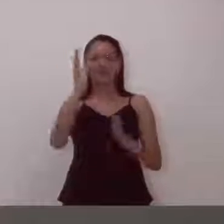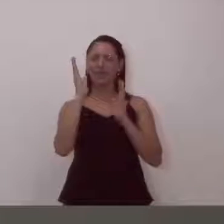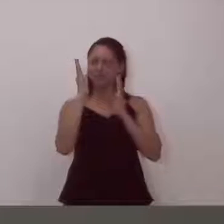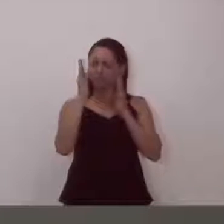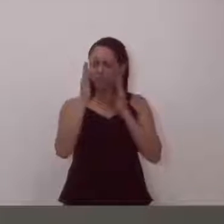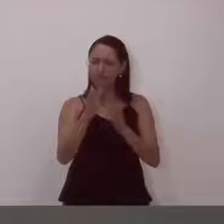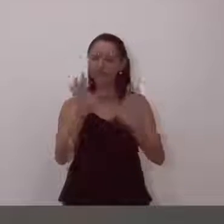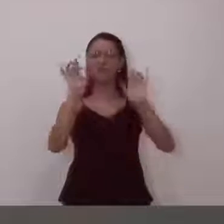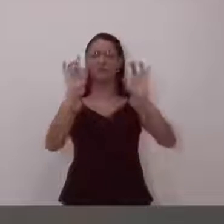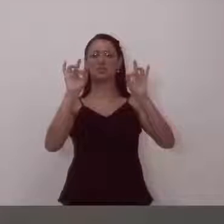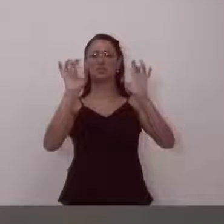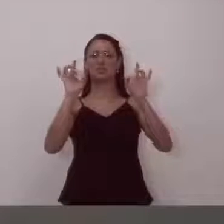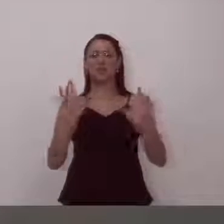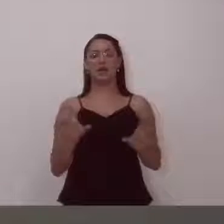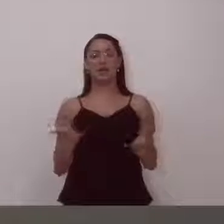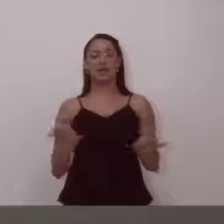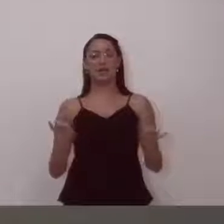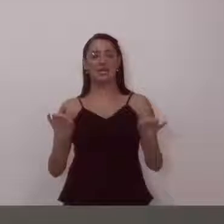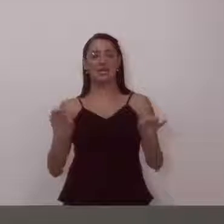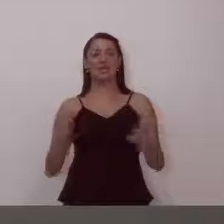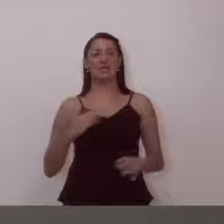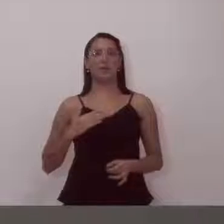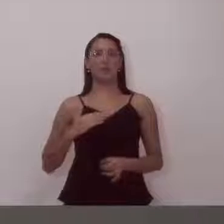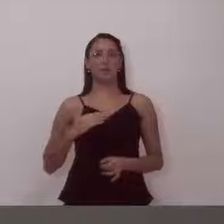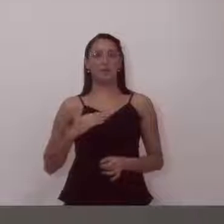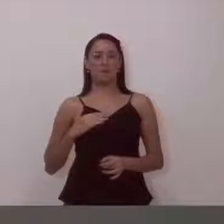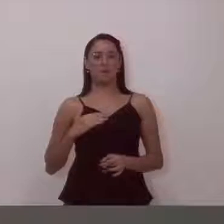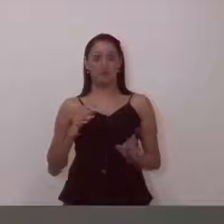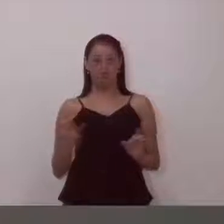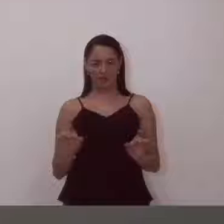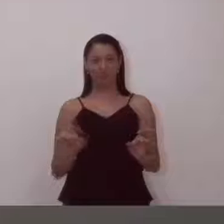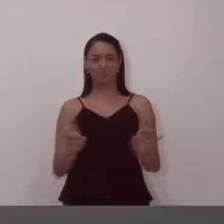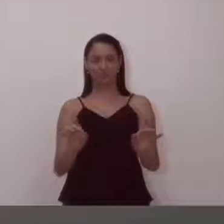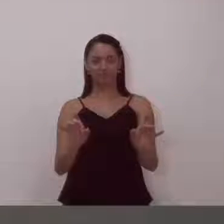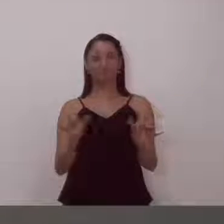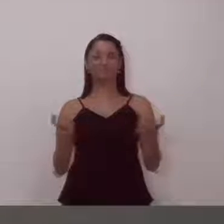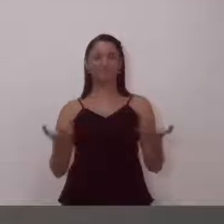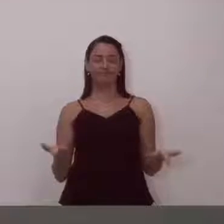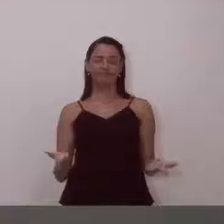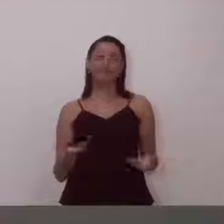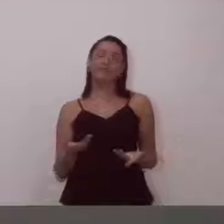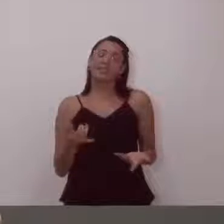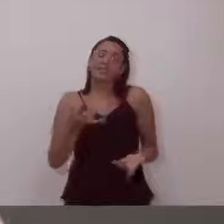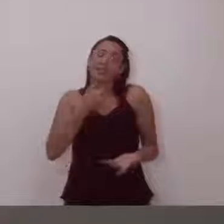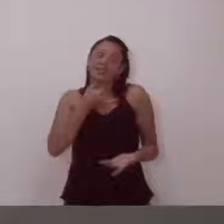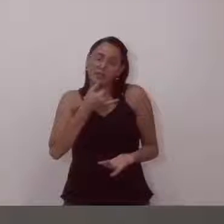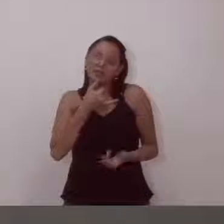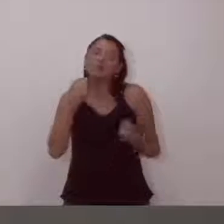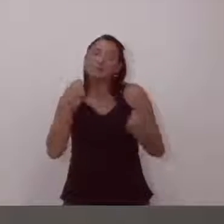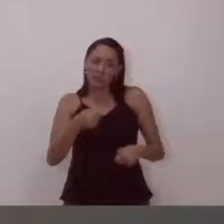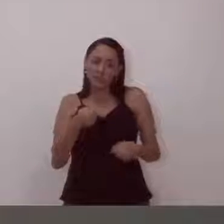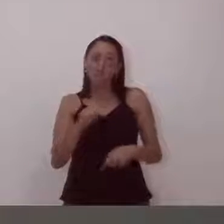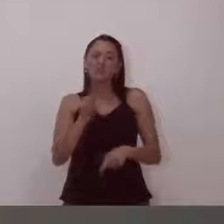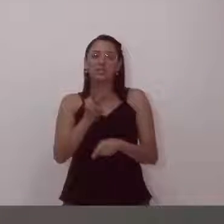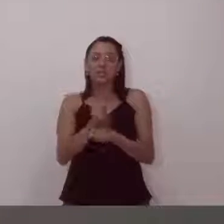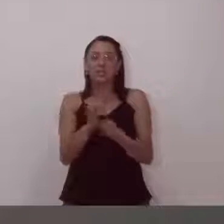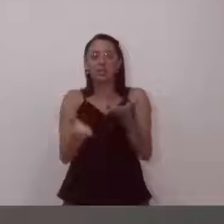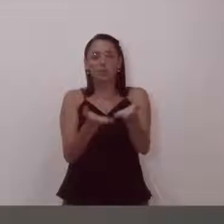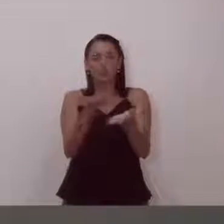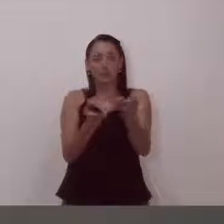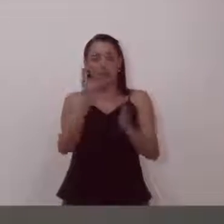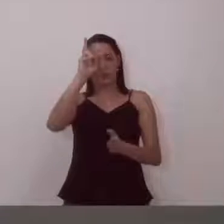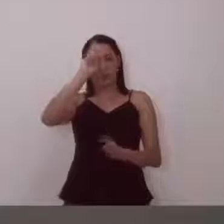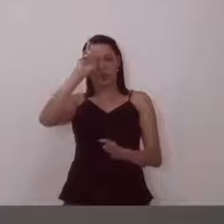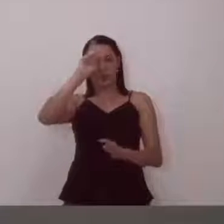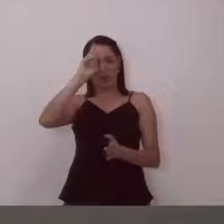especificamente do câncer, não é? O câncer de mama, que é um mal que a gente precisa cuidar. Então, fica aí o lembrete do mês de